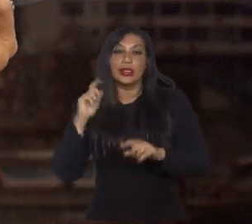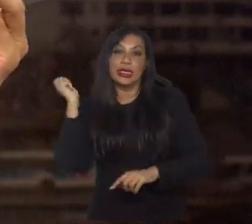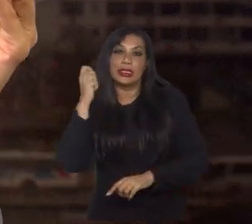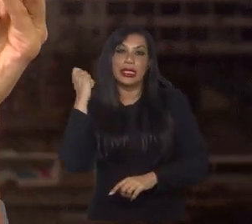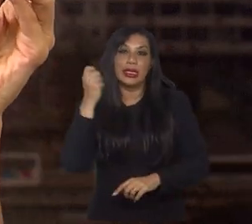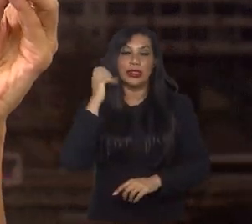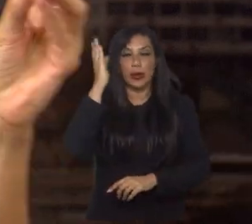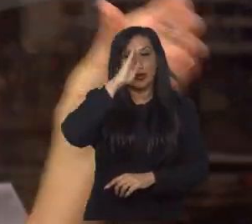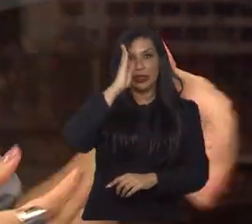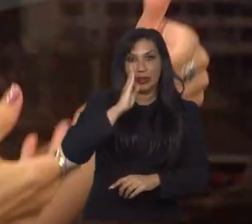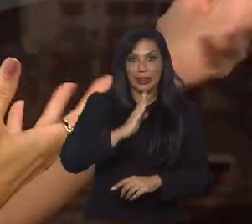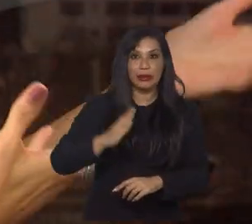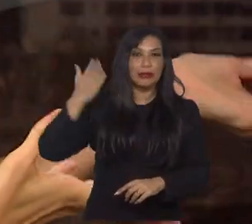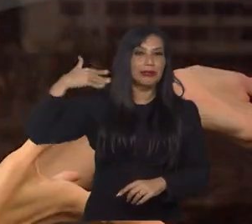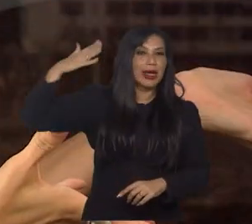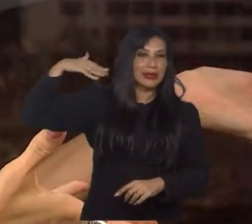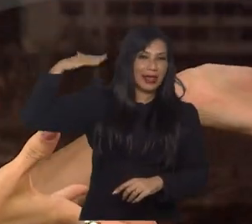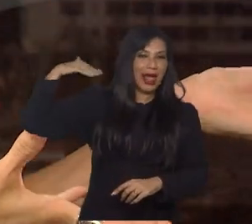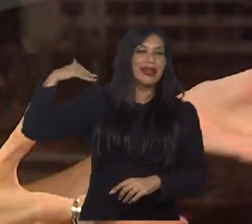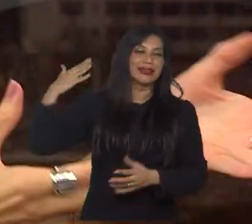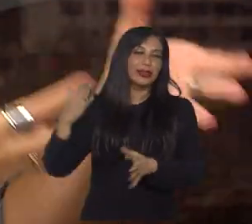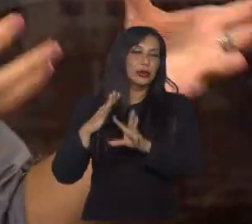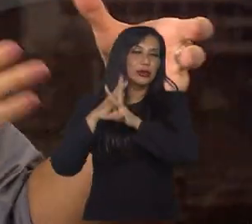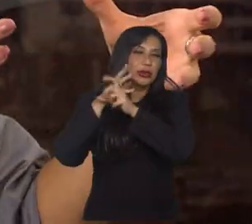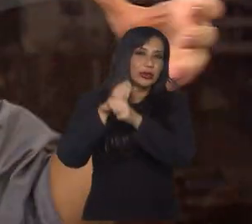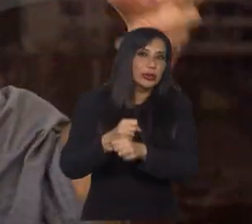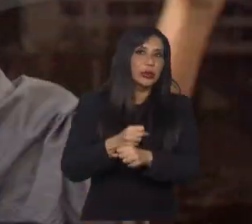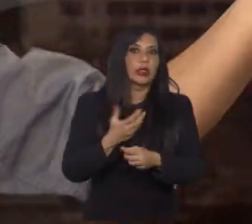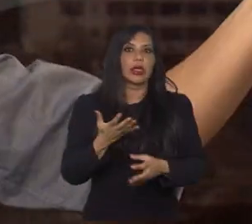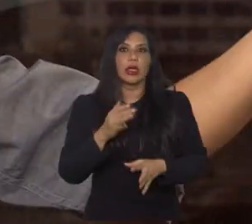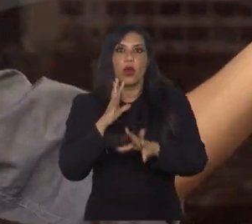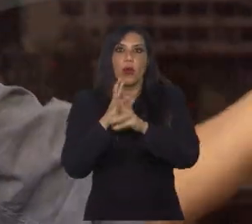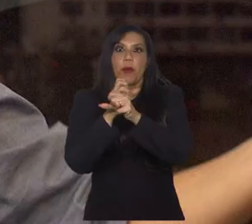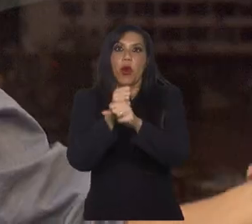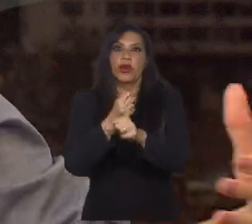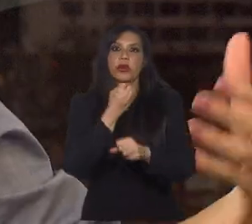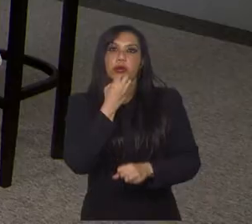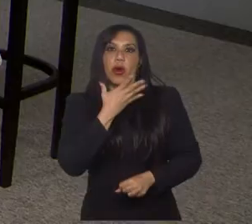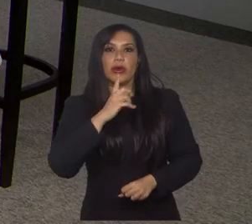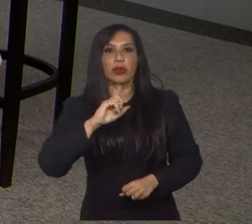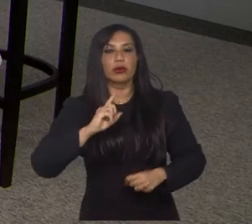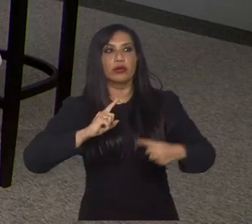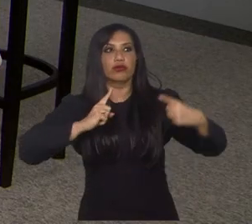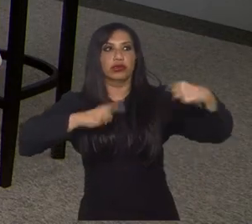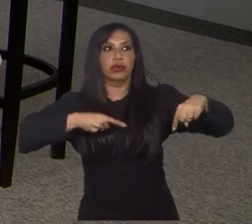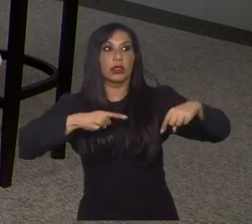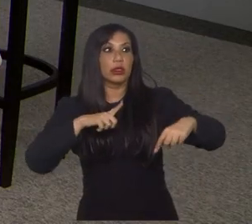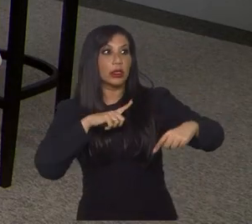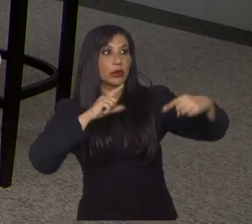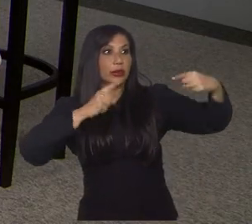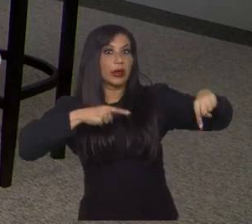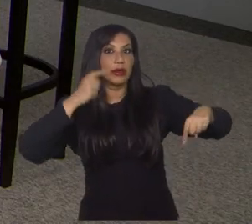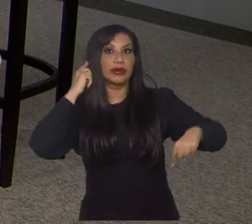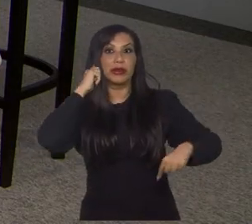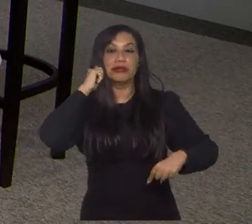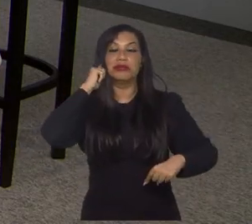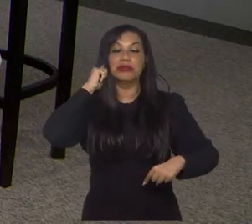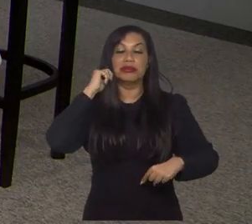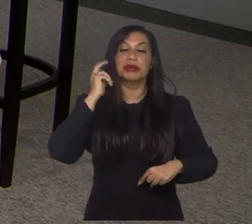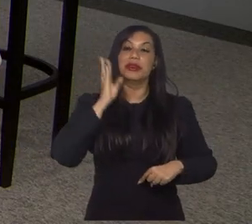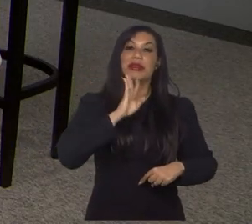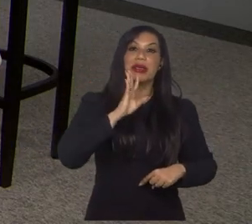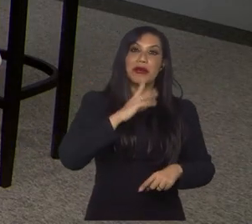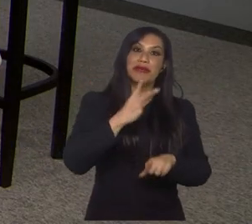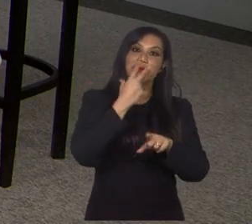seleção brasileira pelos últimos resultados. A gente não teve um grande adversário e quando teve, que legal,